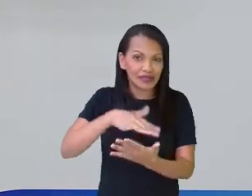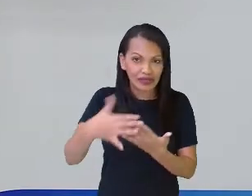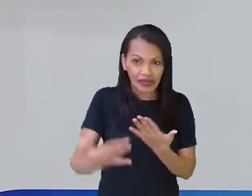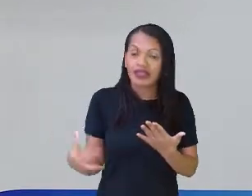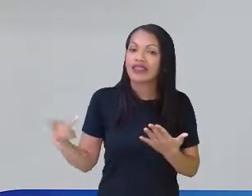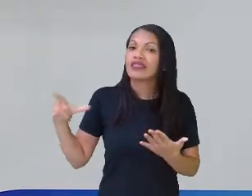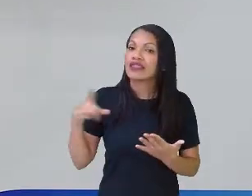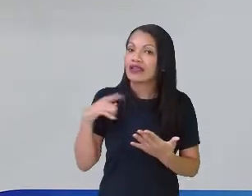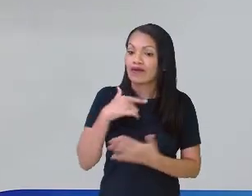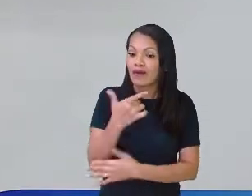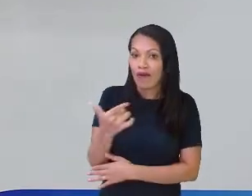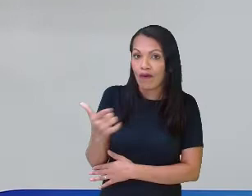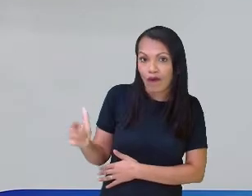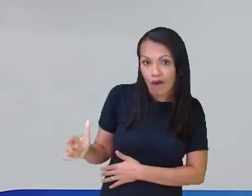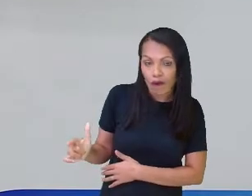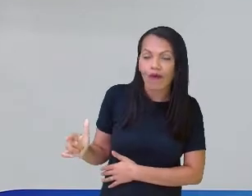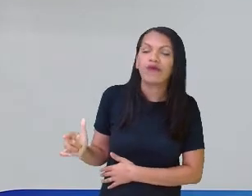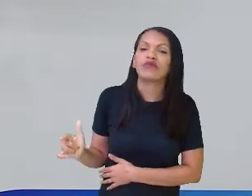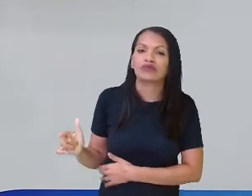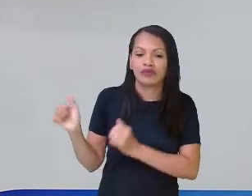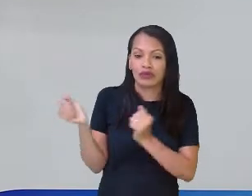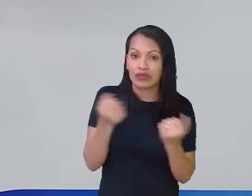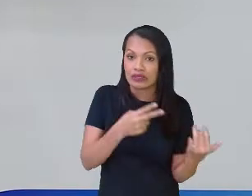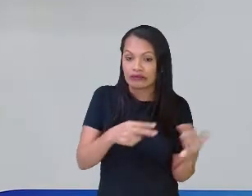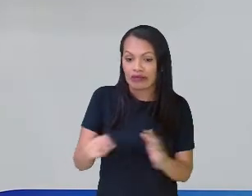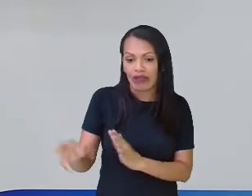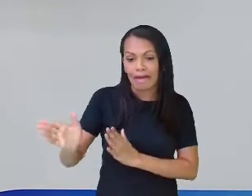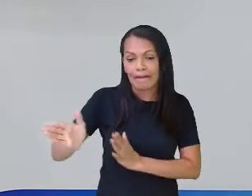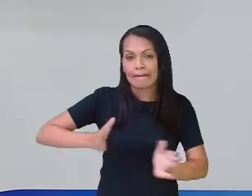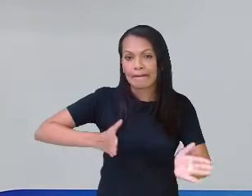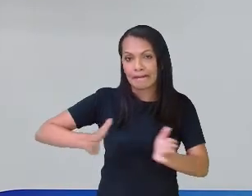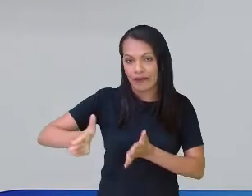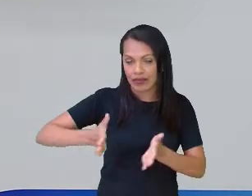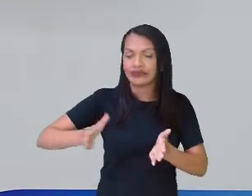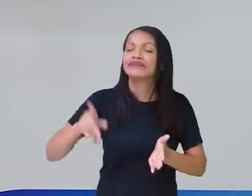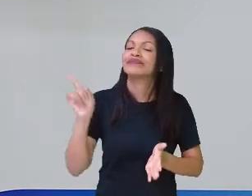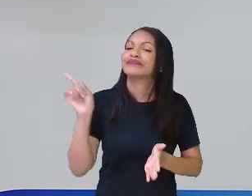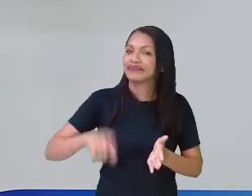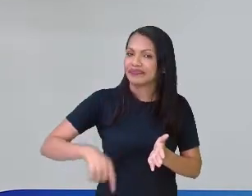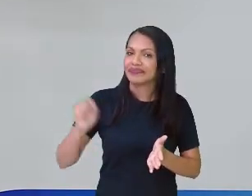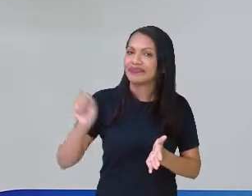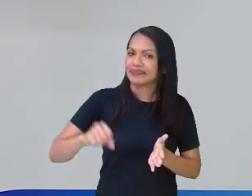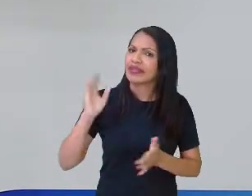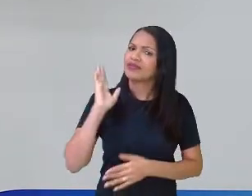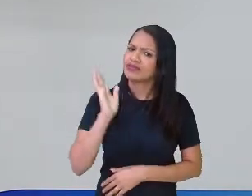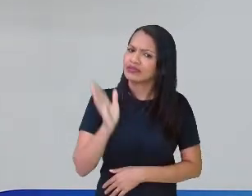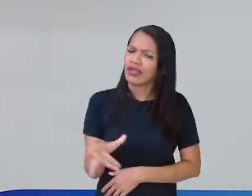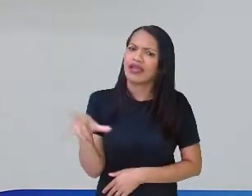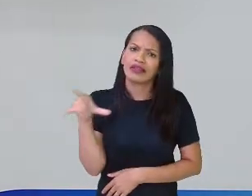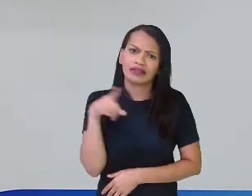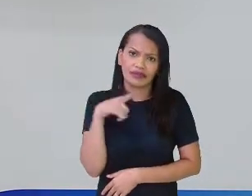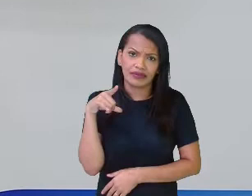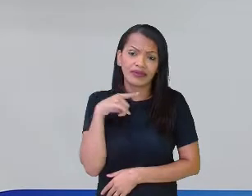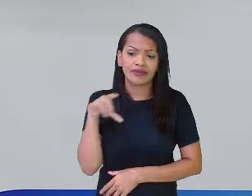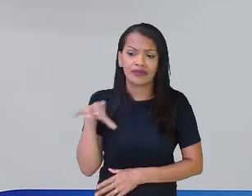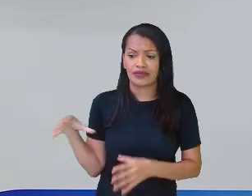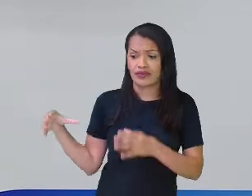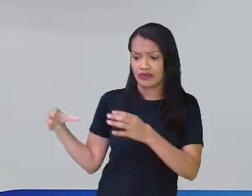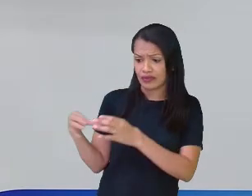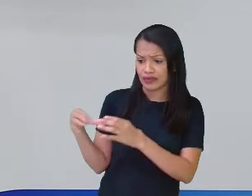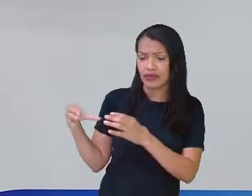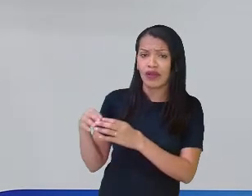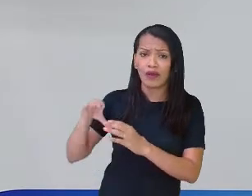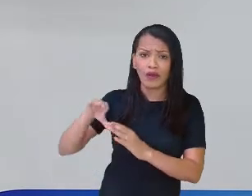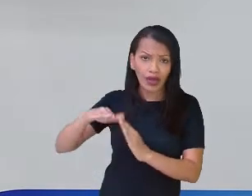temos outras atividades durante essas semanas, né? Inclusive já teve até a equipe da